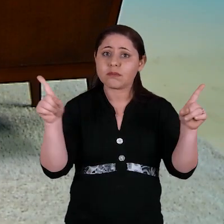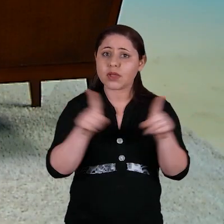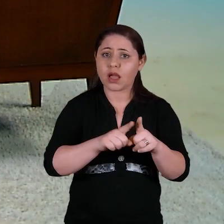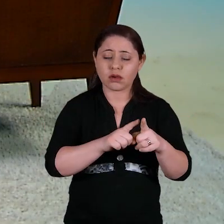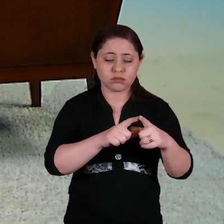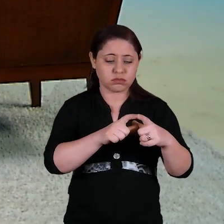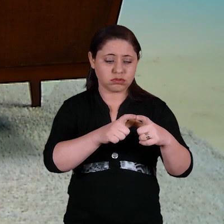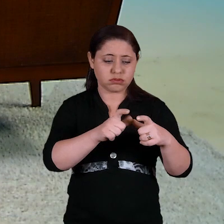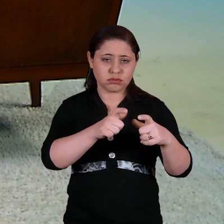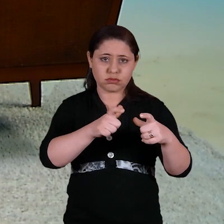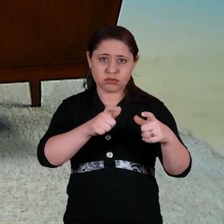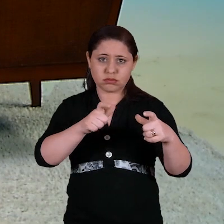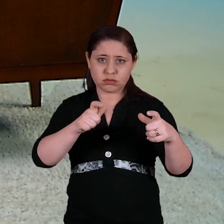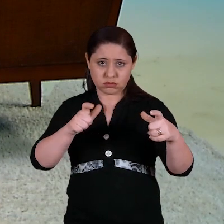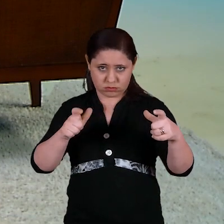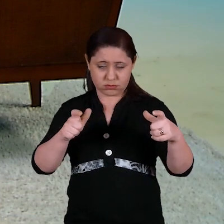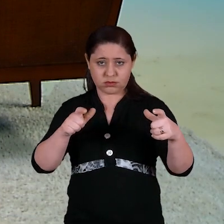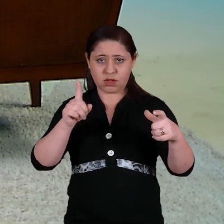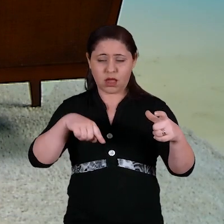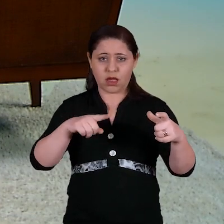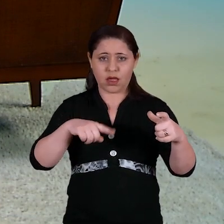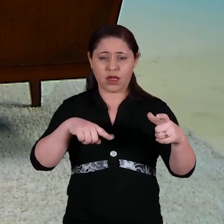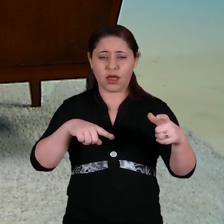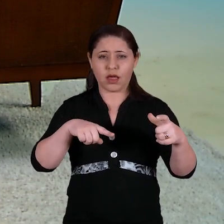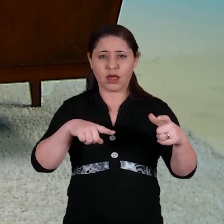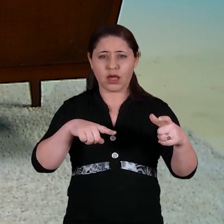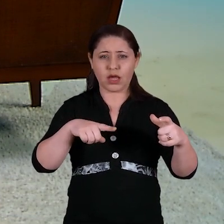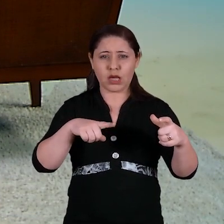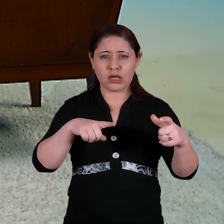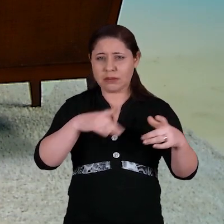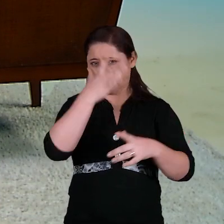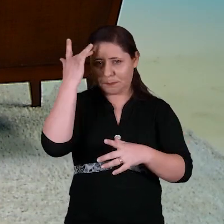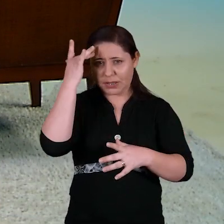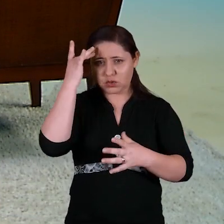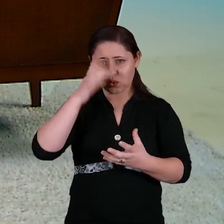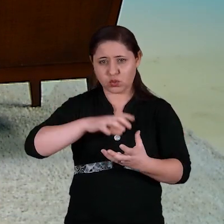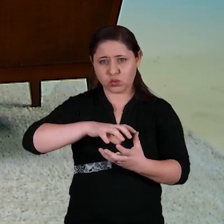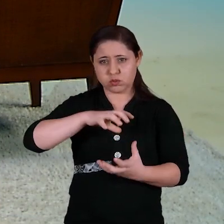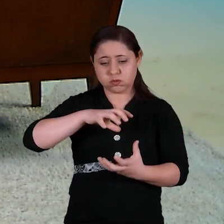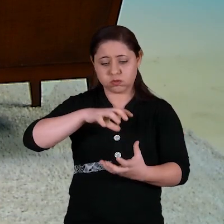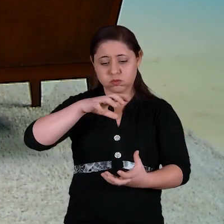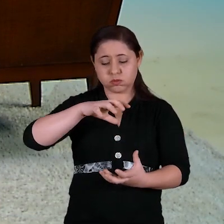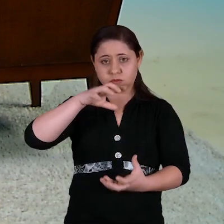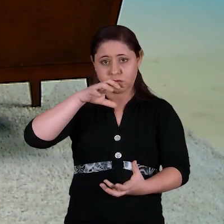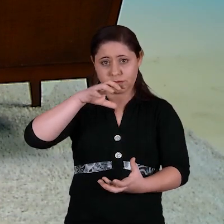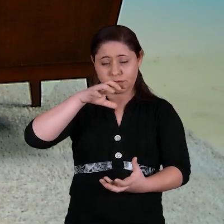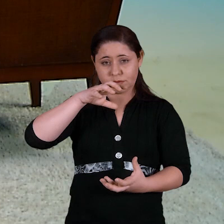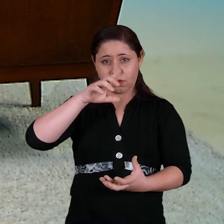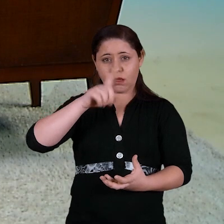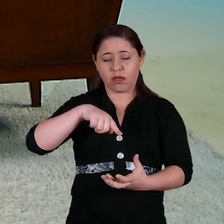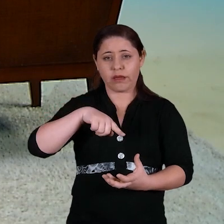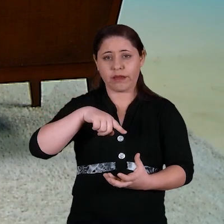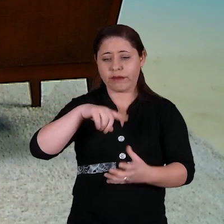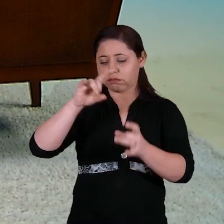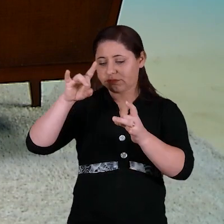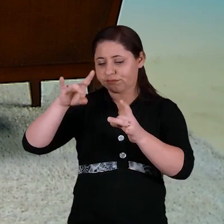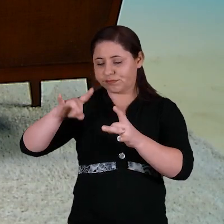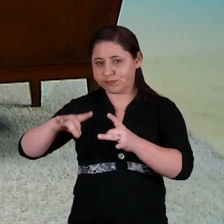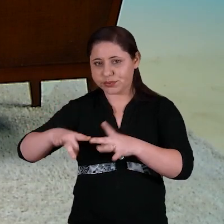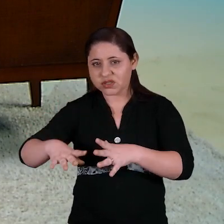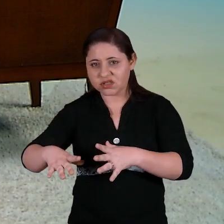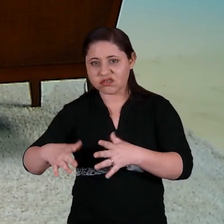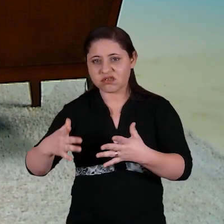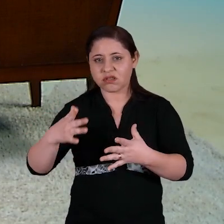aumentou bastante nesse meio assim, da pessoa idosa. E é por conta disso, é o abandono, é a